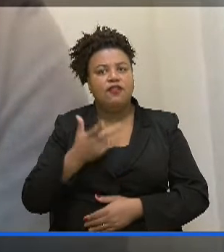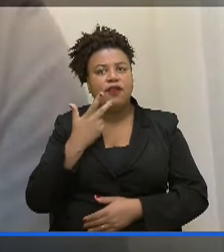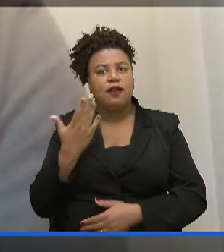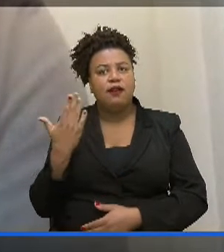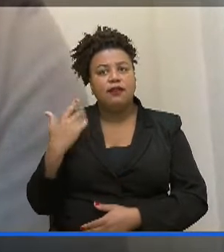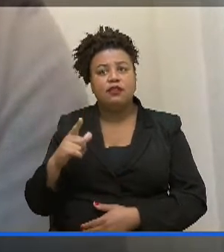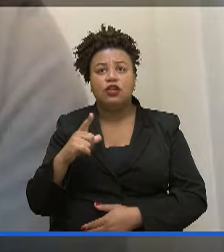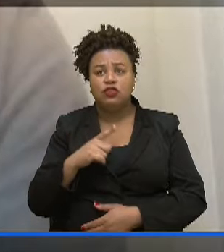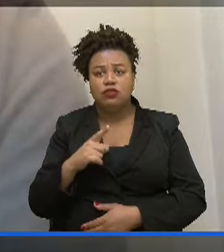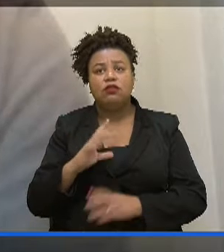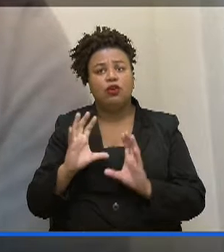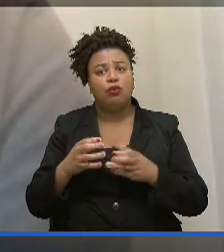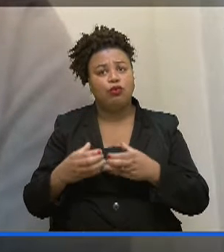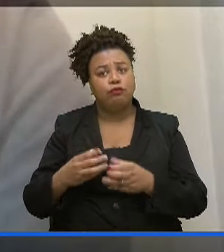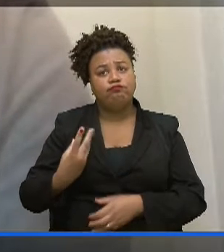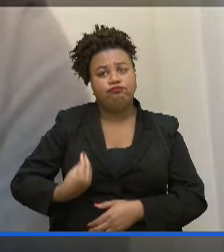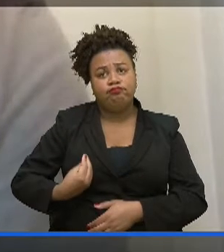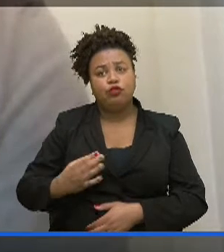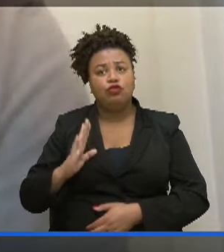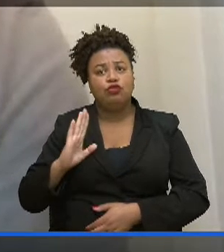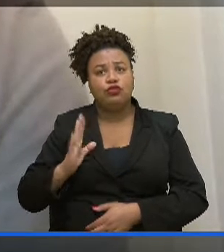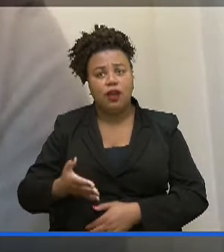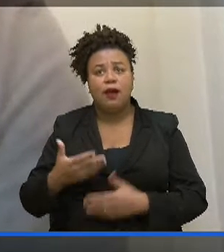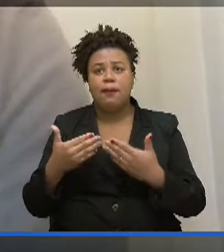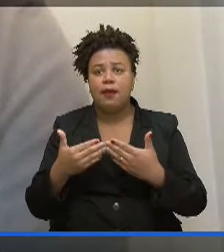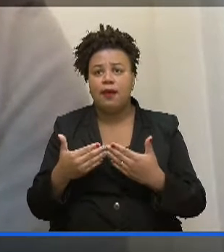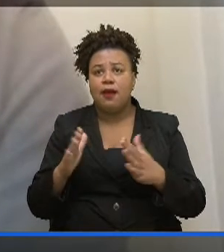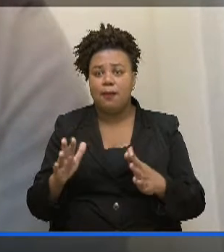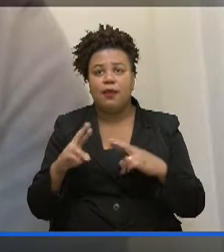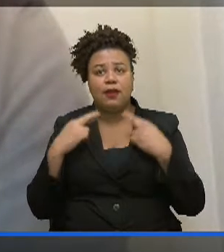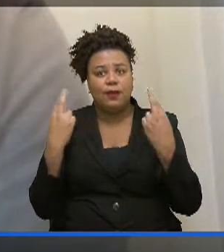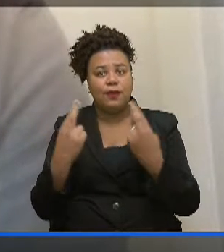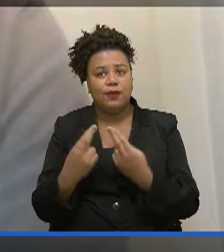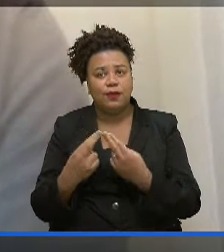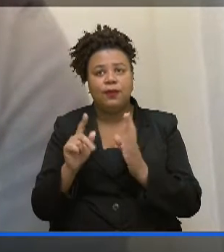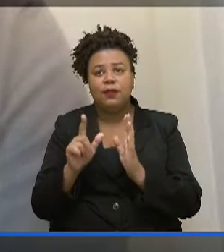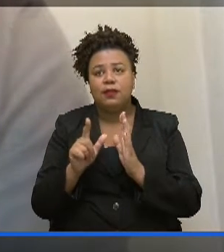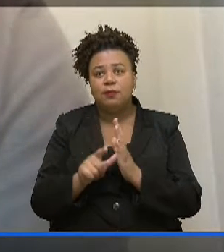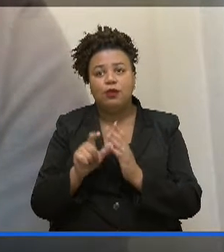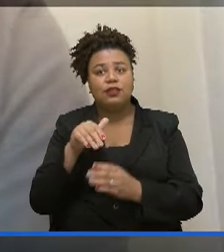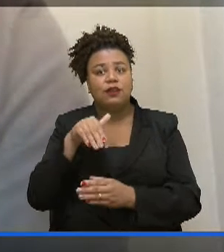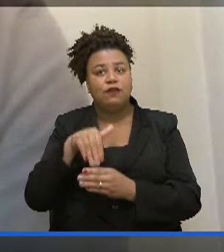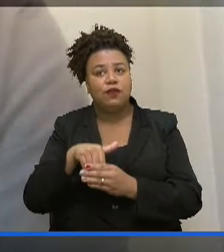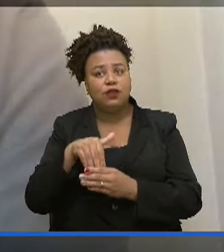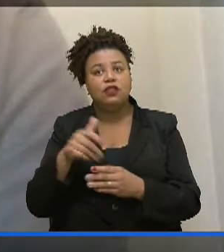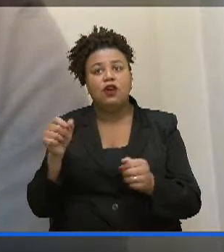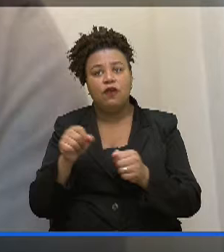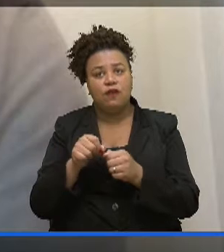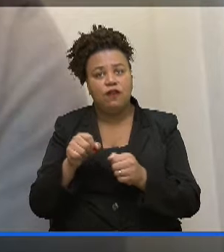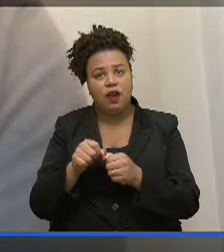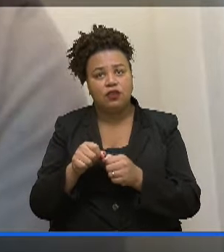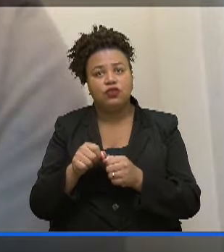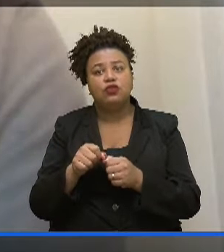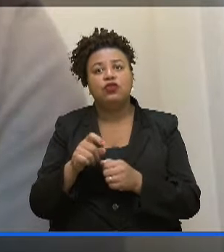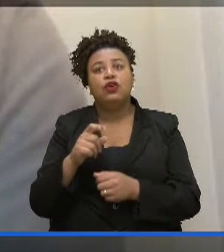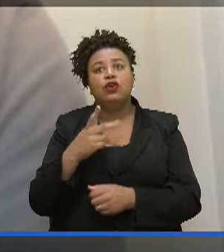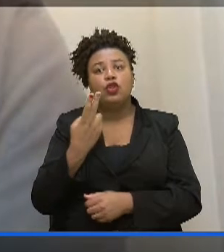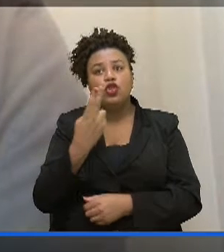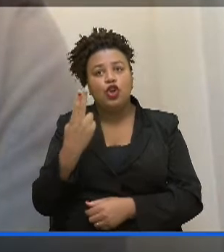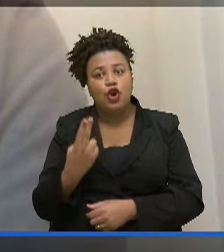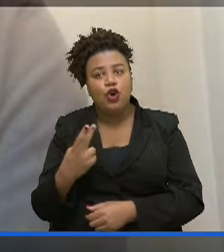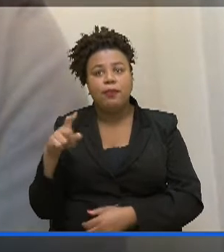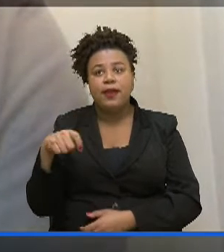nós temos quórum para a abertura da reunião. Depois, na ordem do dia, eu faço referência a quem está